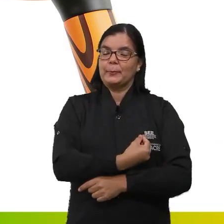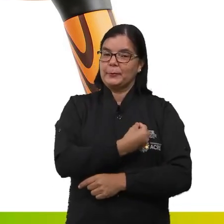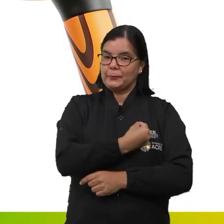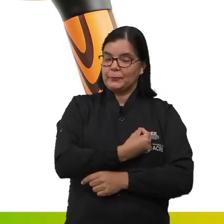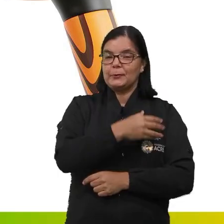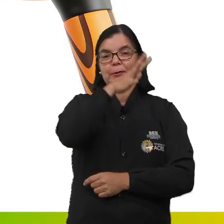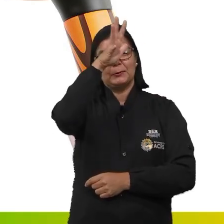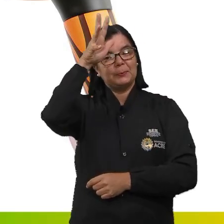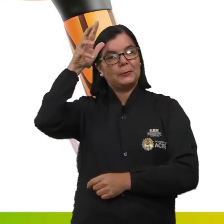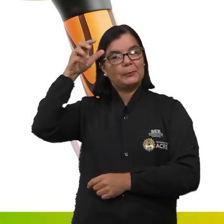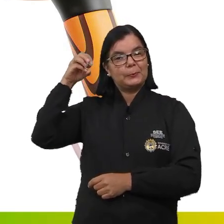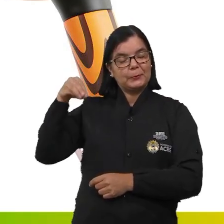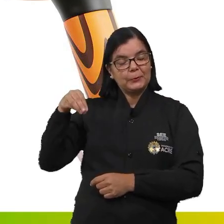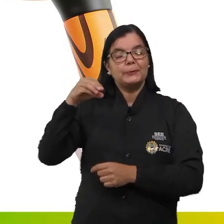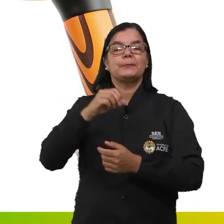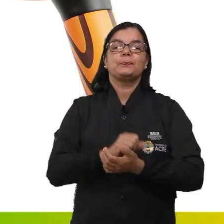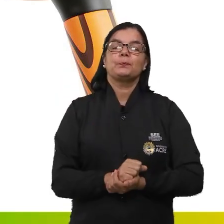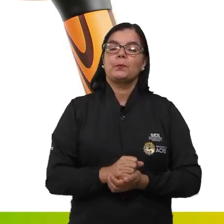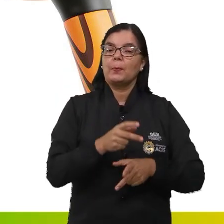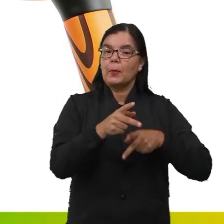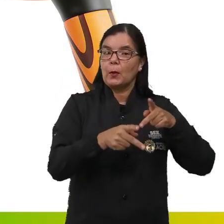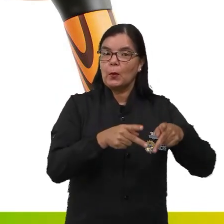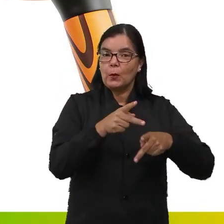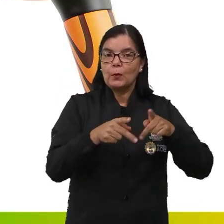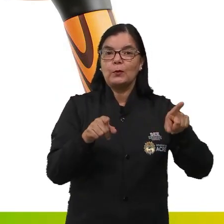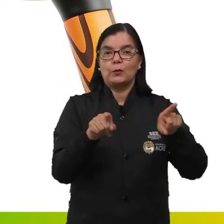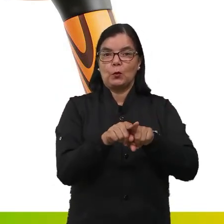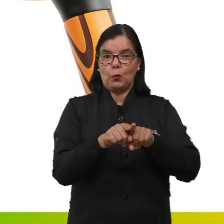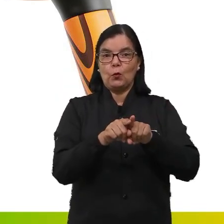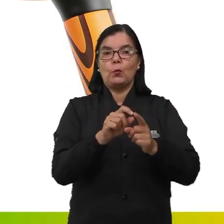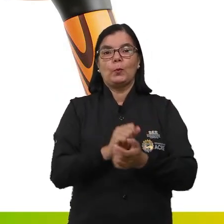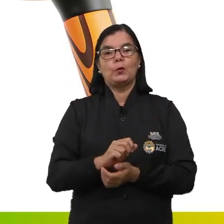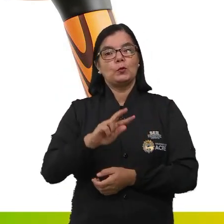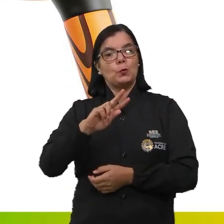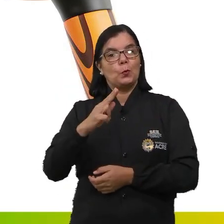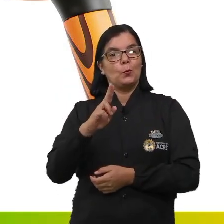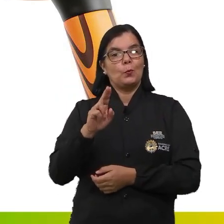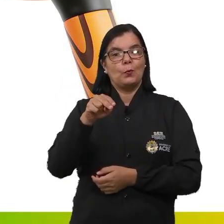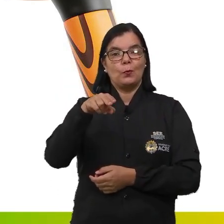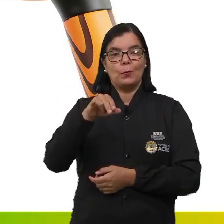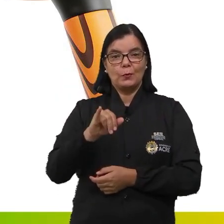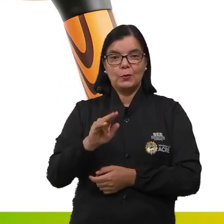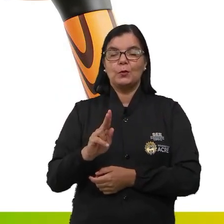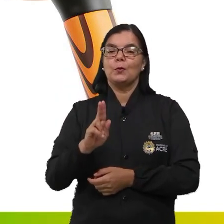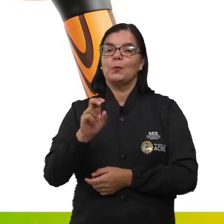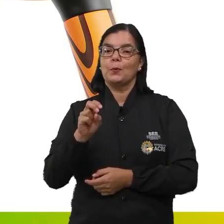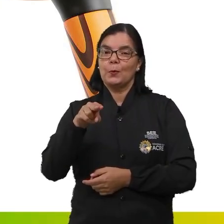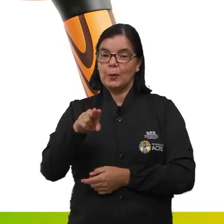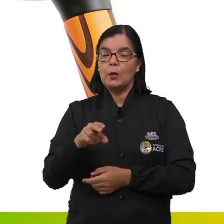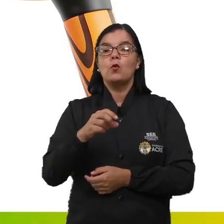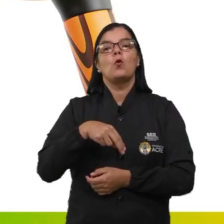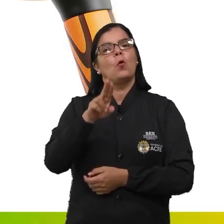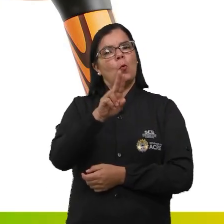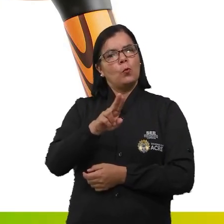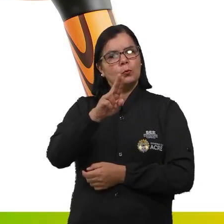para o Acre. Os povos, como os Runicuim e a Axaninca, utilizam as plantas